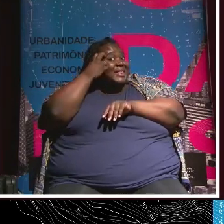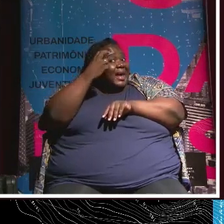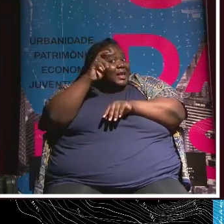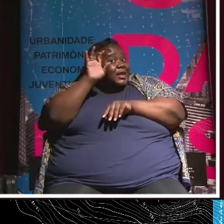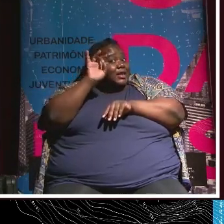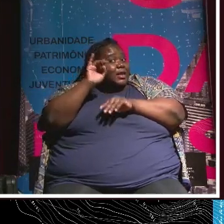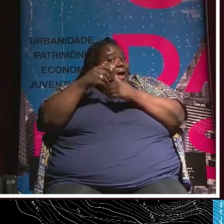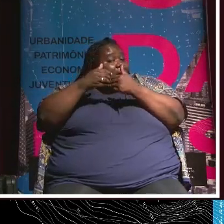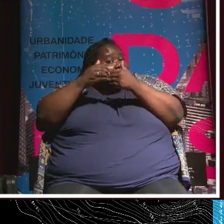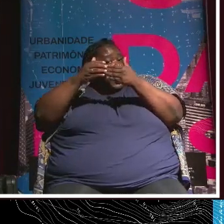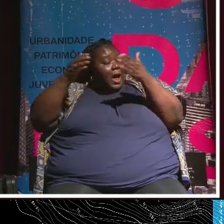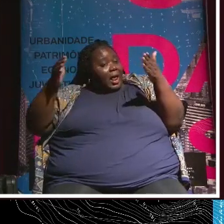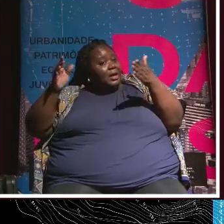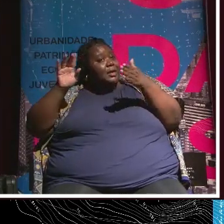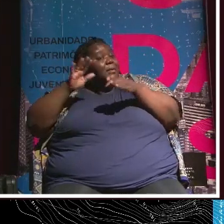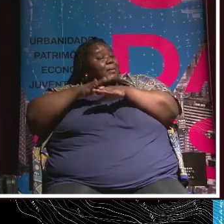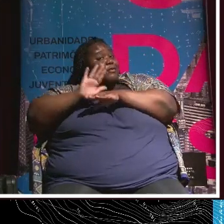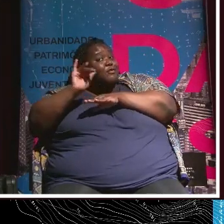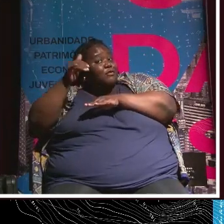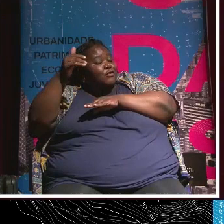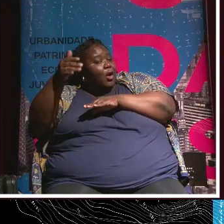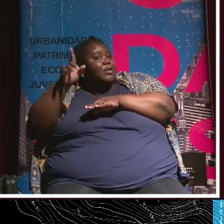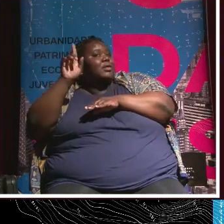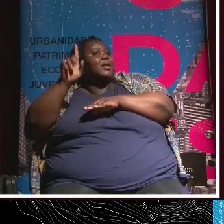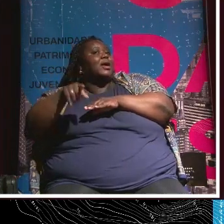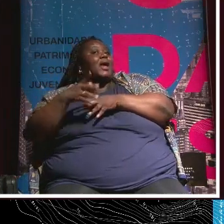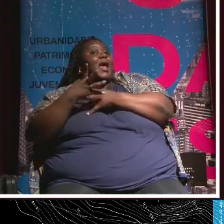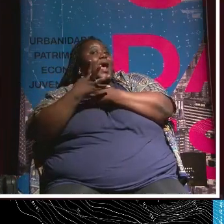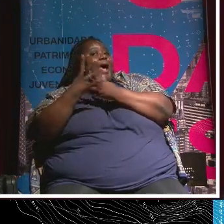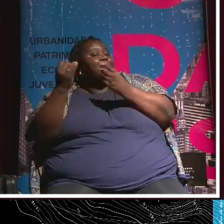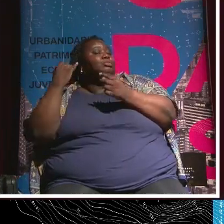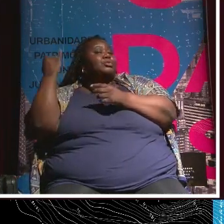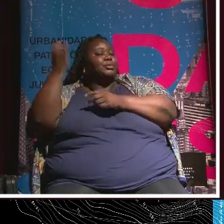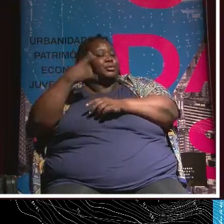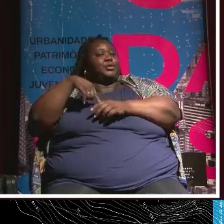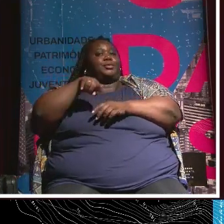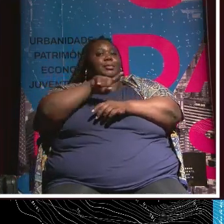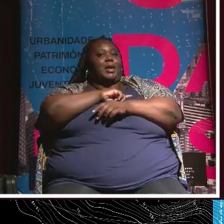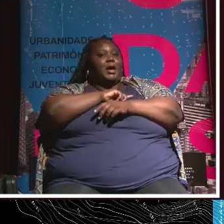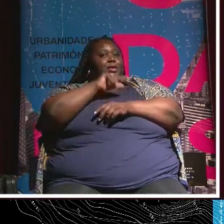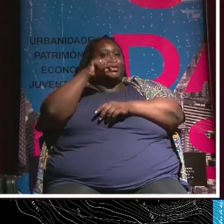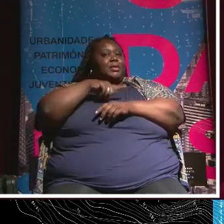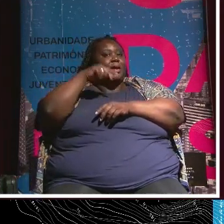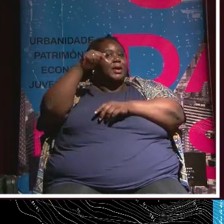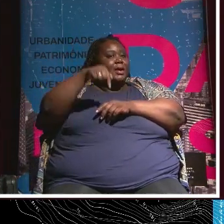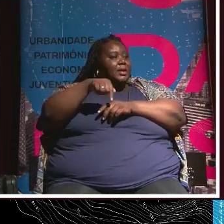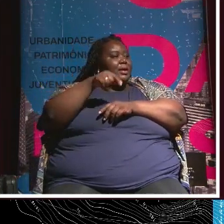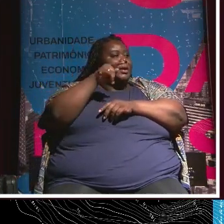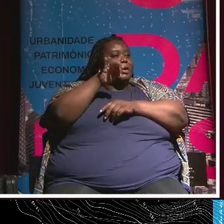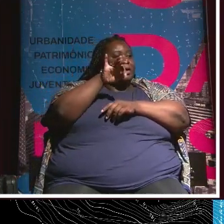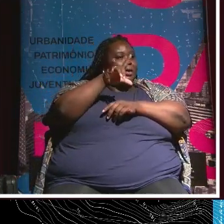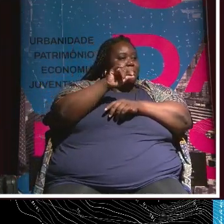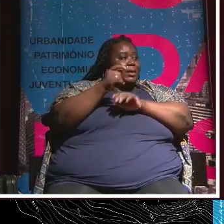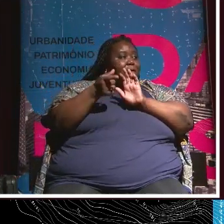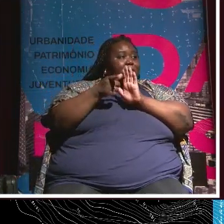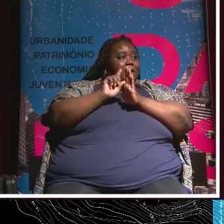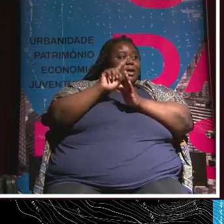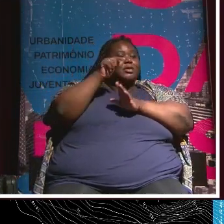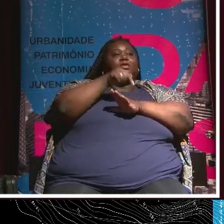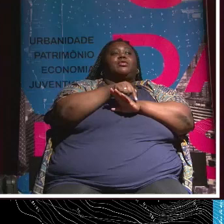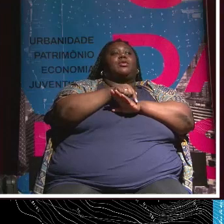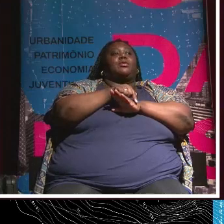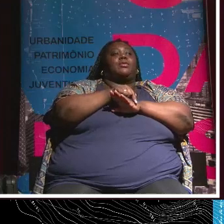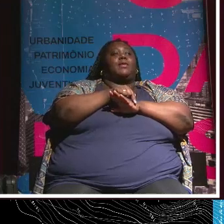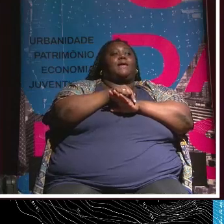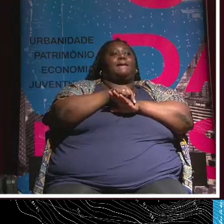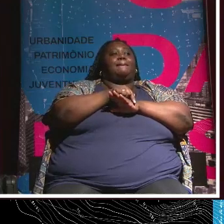mais alastrado do que isso é muito importante para nós. Temos aqui o Bernardo, que nos precedeu nesse palco,